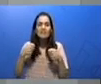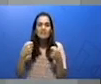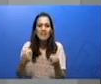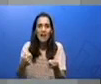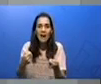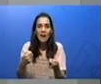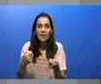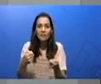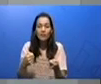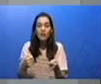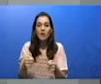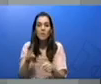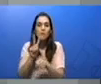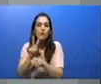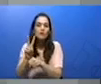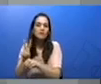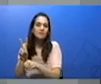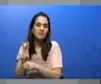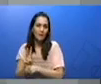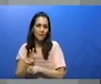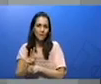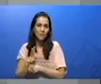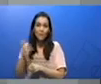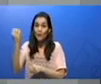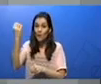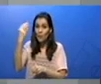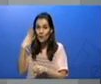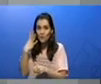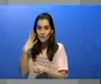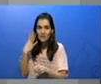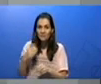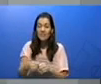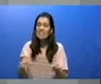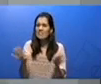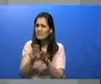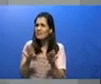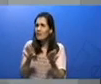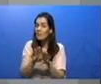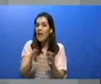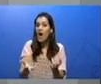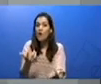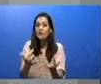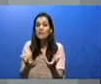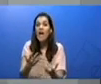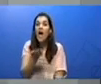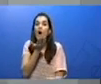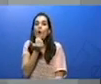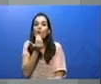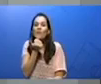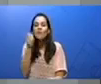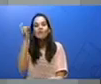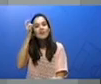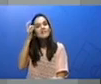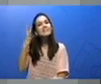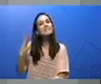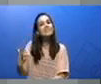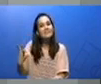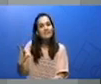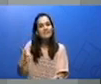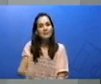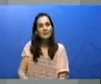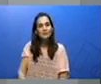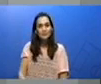aquecimento e proteção contra os predadores e servia para cozinhar alimentos, facilitando a sua ingestão